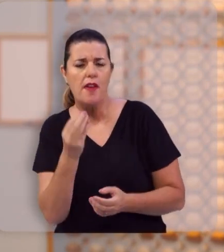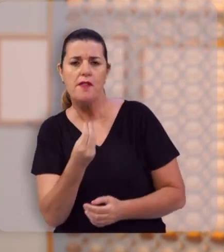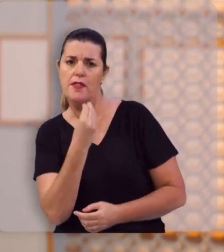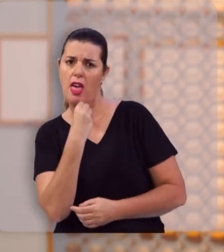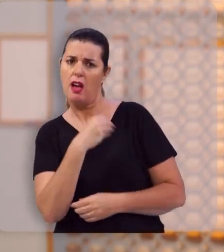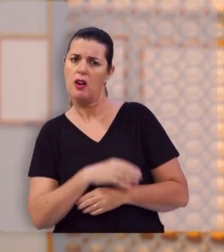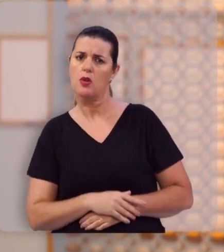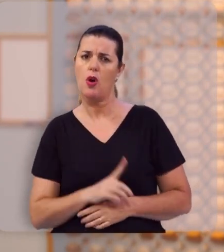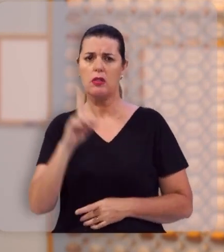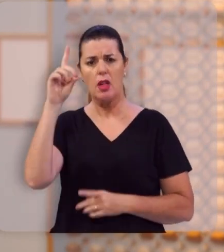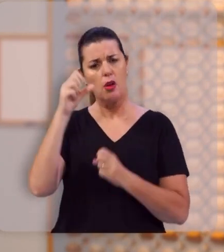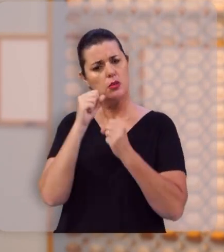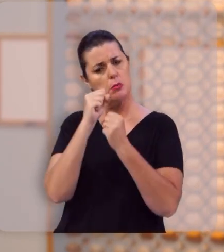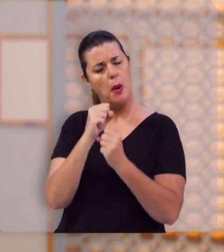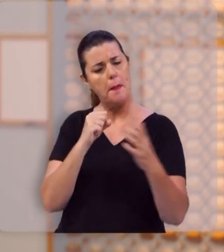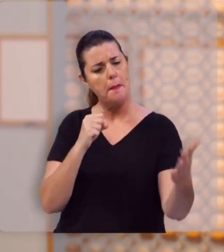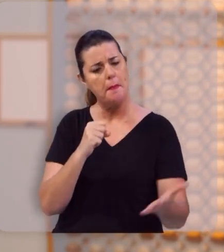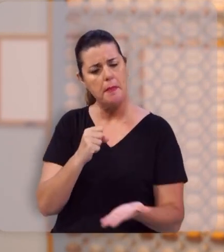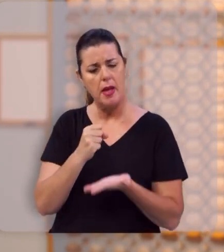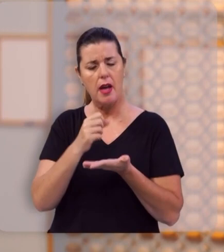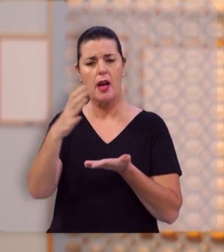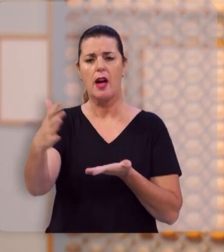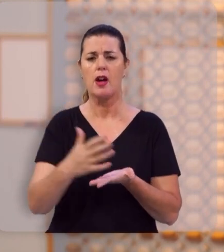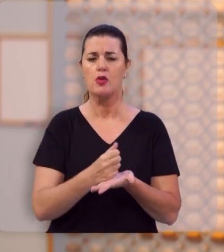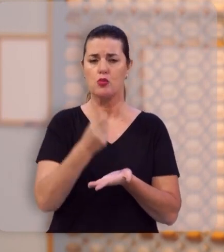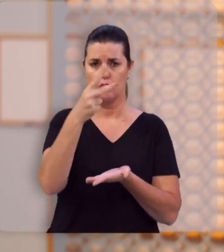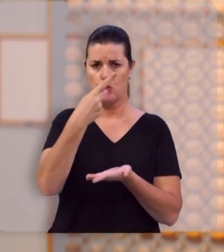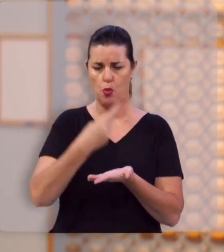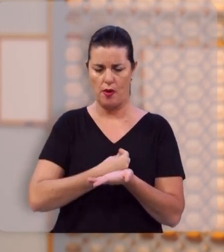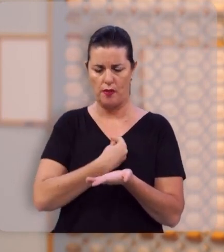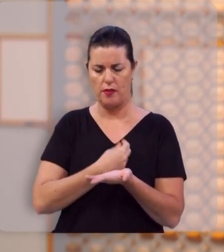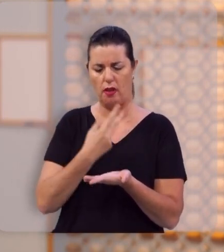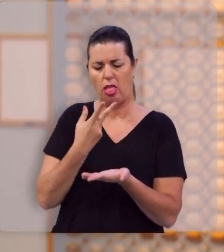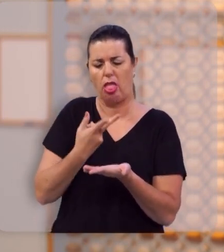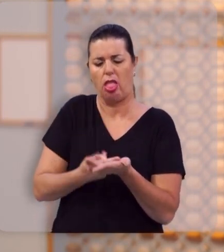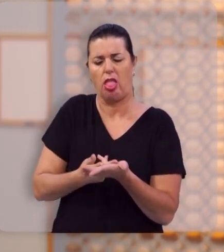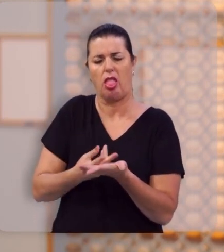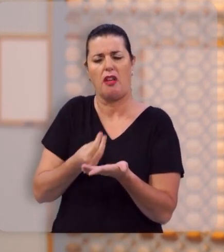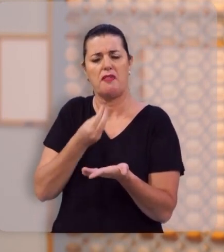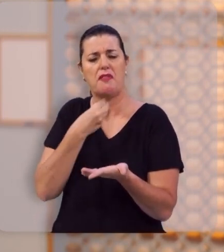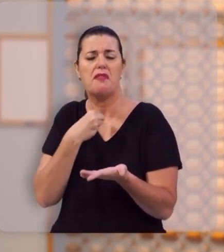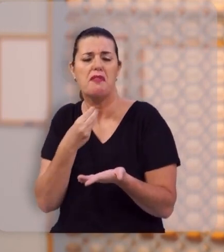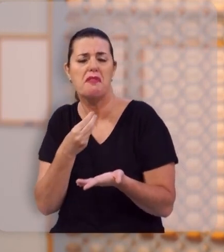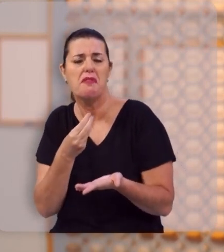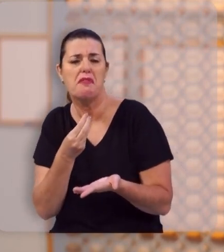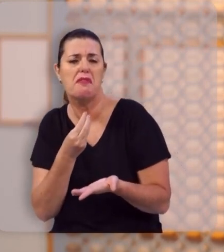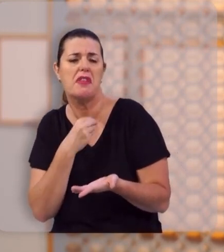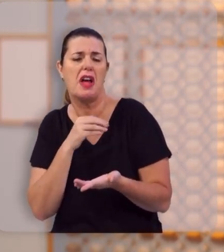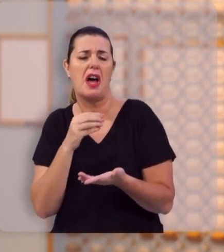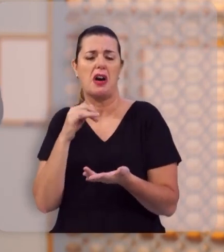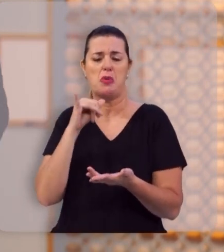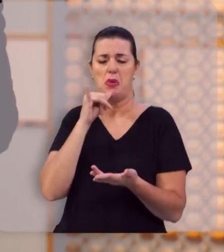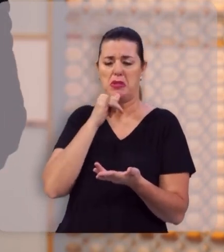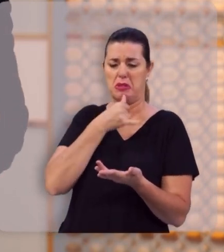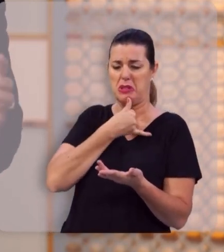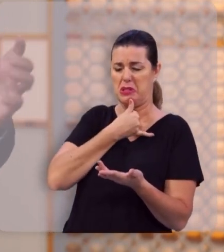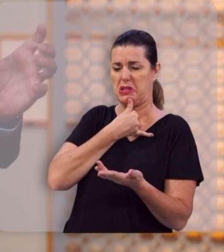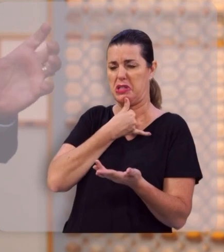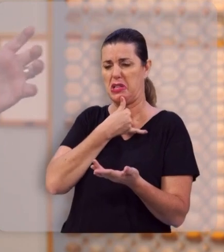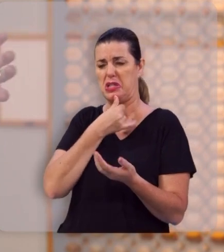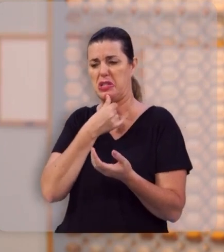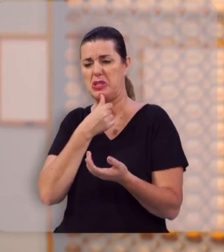Deus é poderoso para pegar você prostrado, caído, sem recursos, desanimado, abalado e